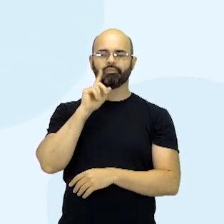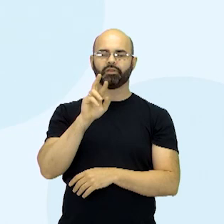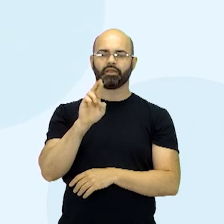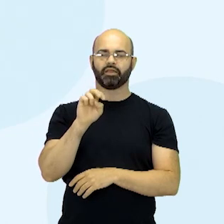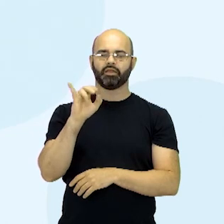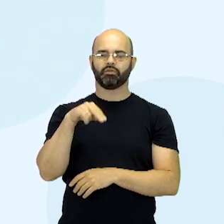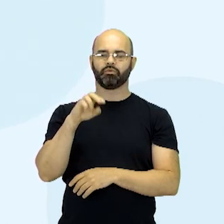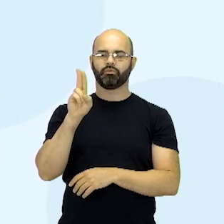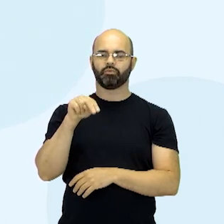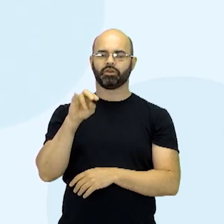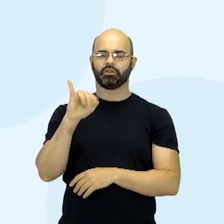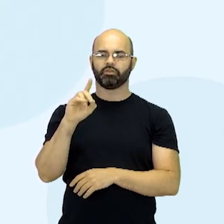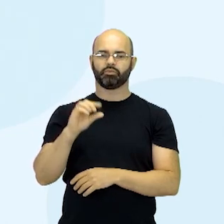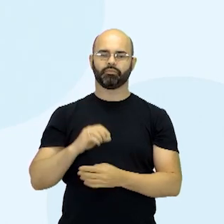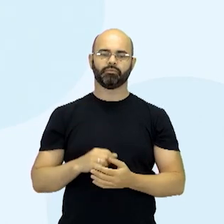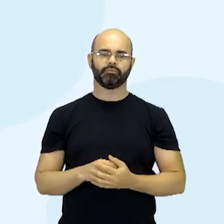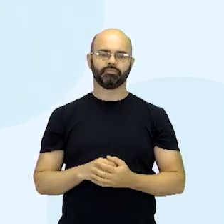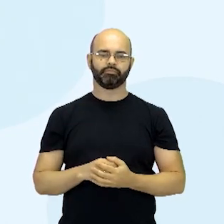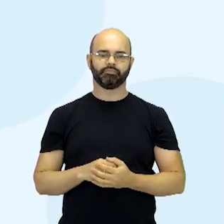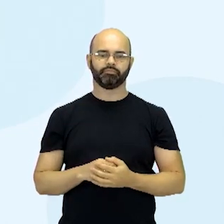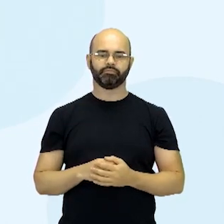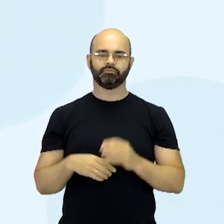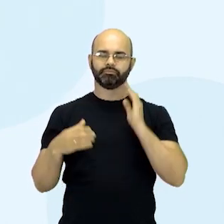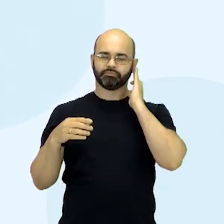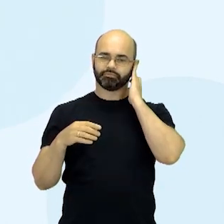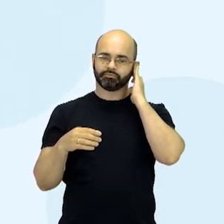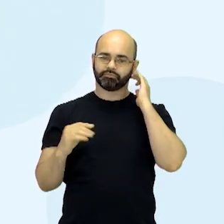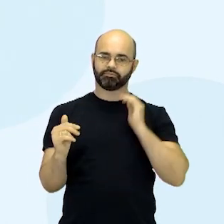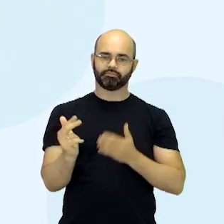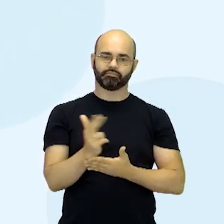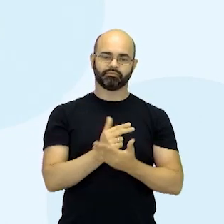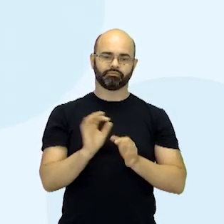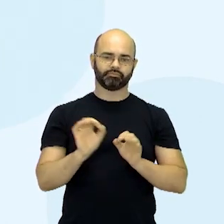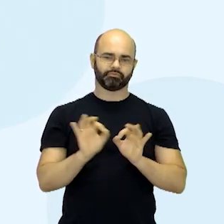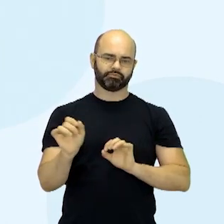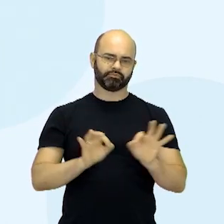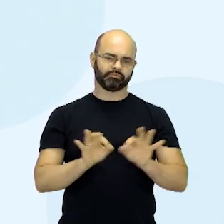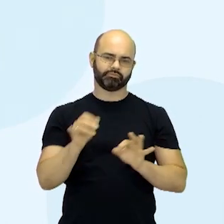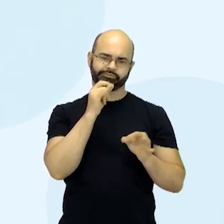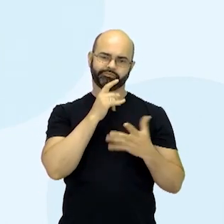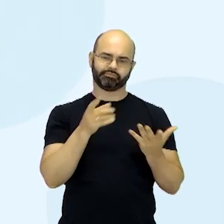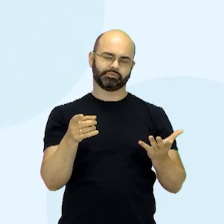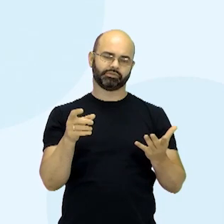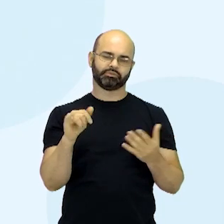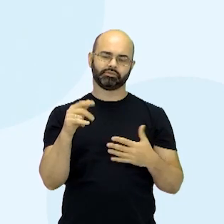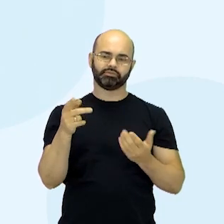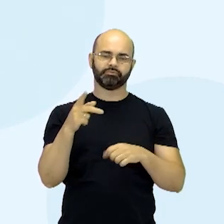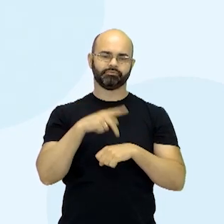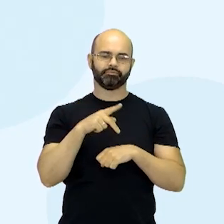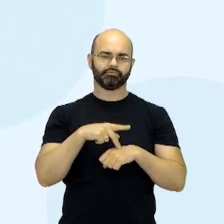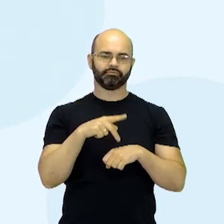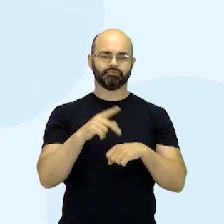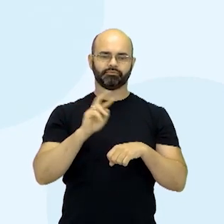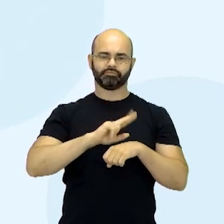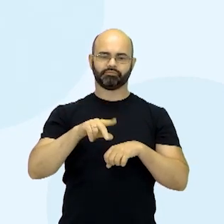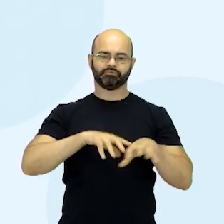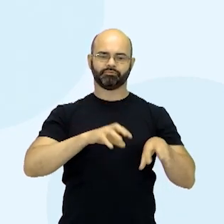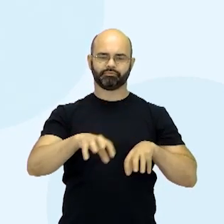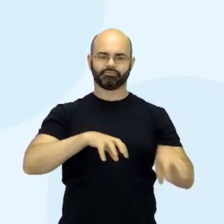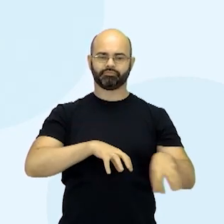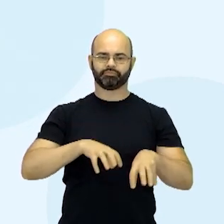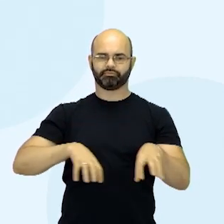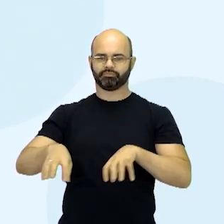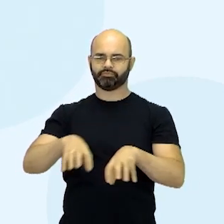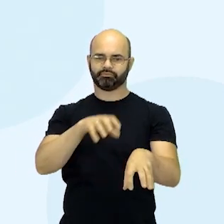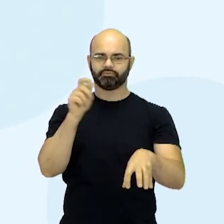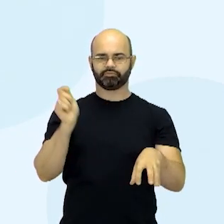Unidos e Reino Unido. Essas figuras podem ser desenhadas pela organização de rochas de coloração diferente no